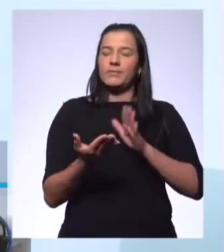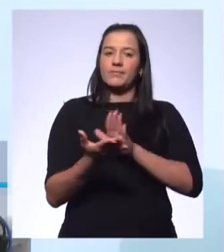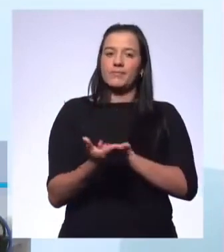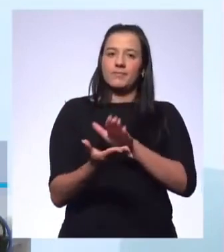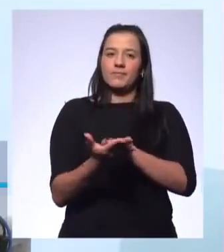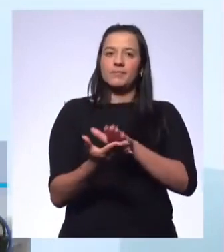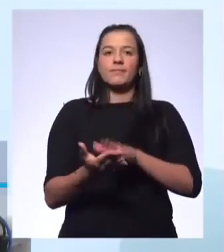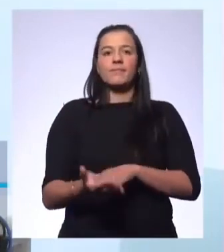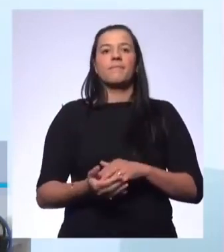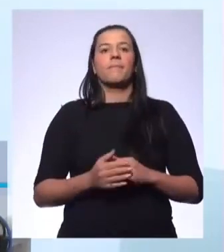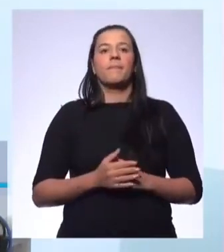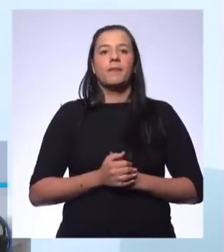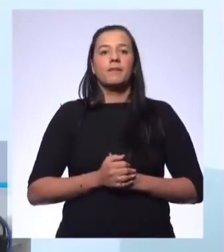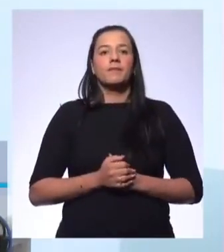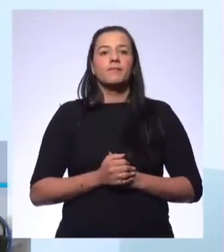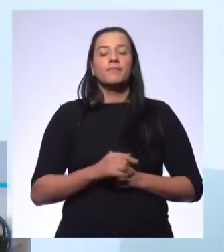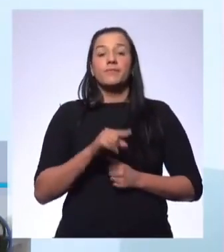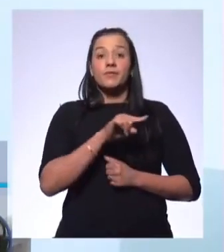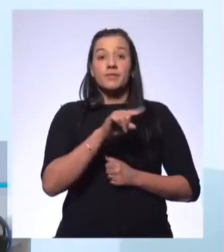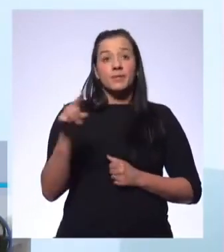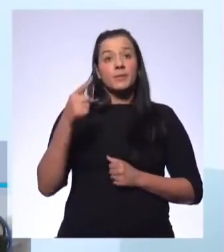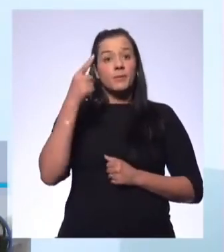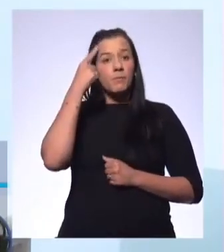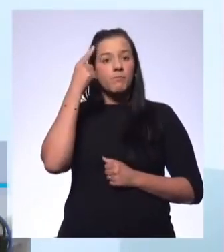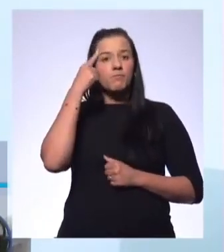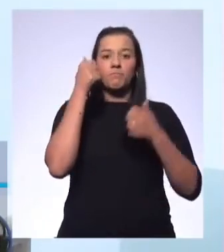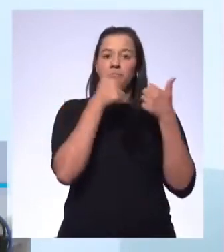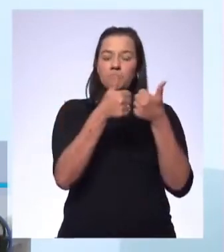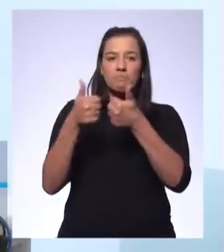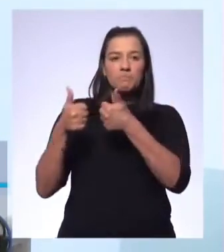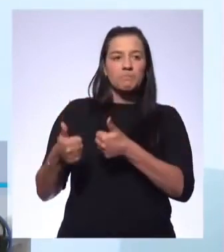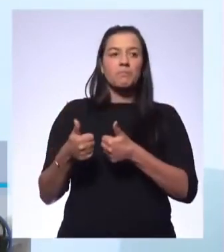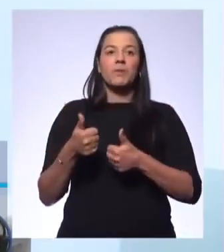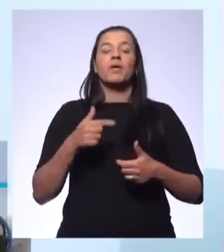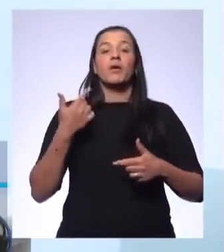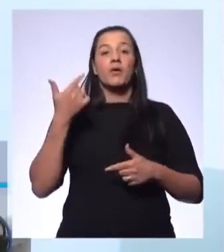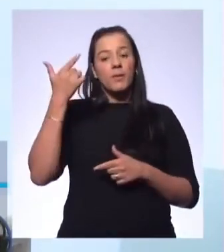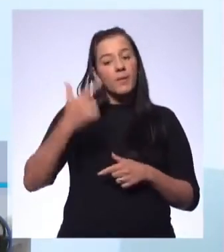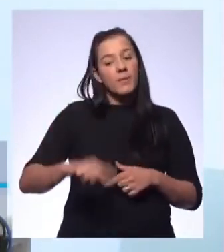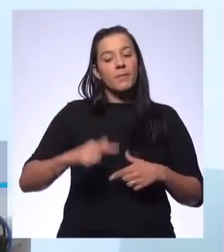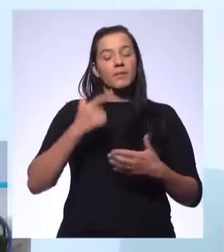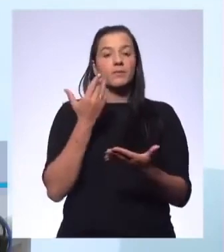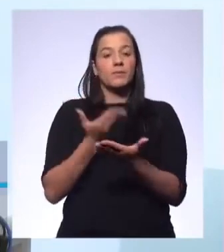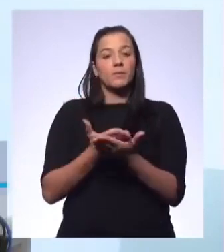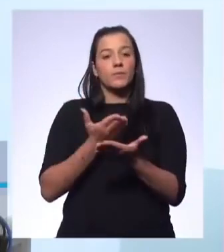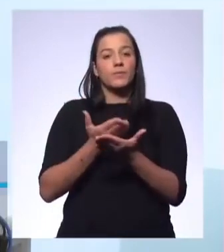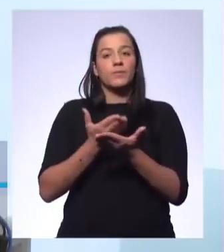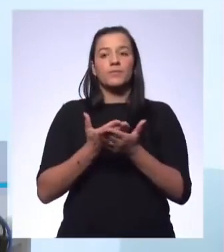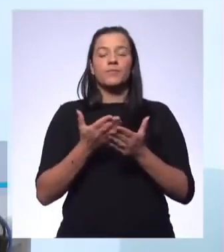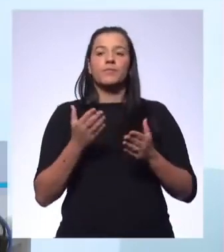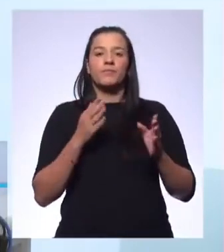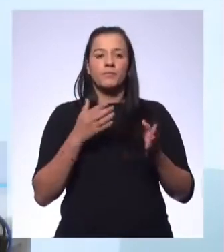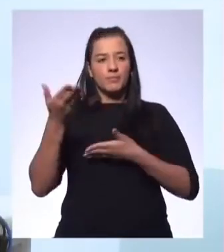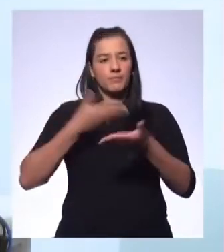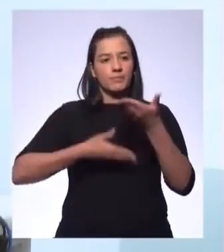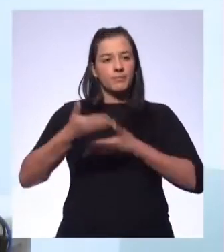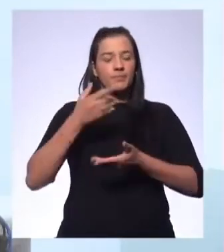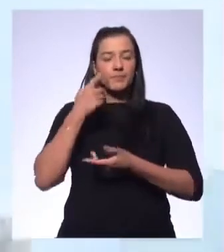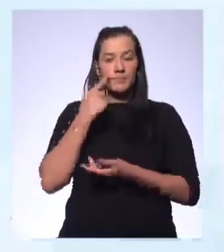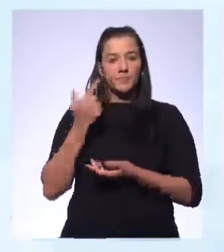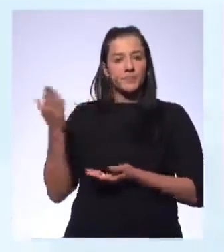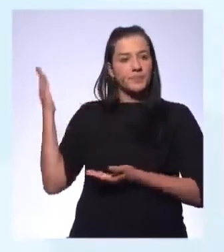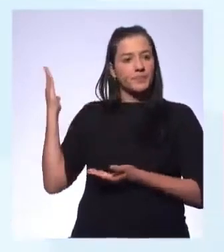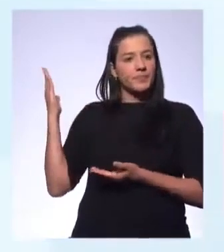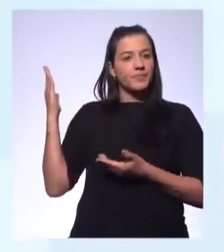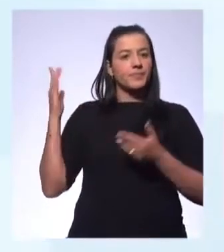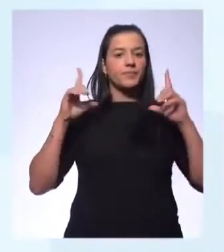E já que vocês estão bem antenados aí no tema da nossa aula, vamos para mais uma interação. Olha a imagem que vai